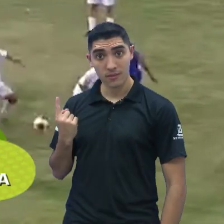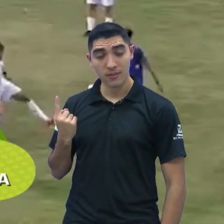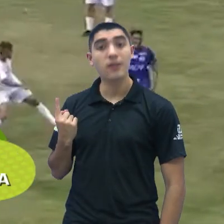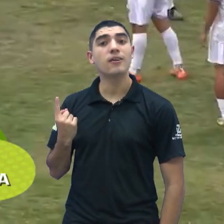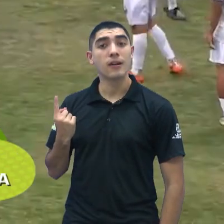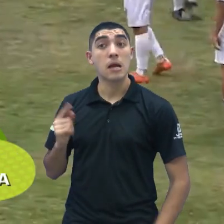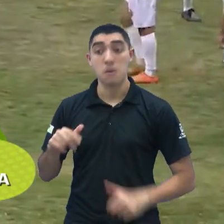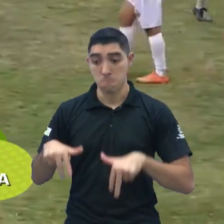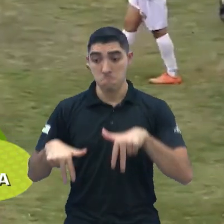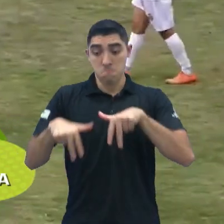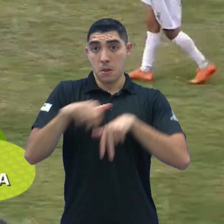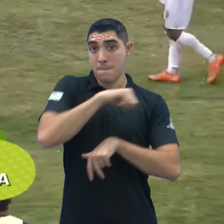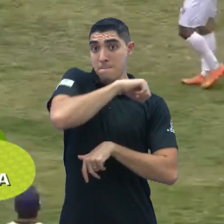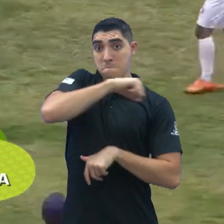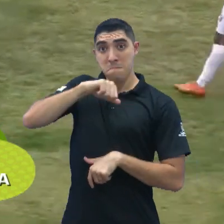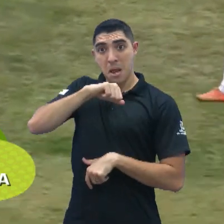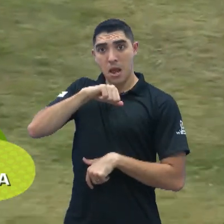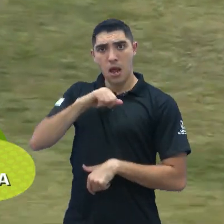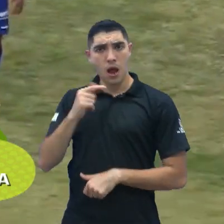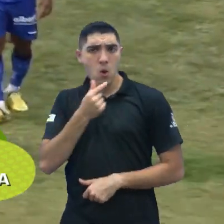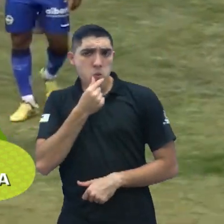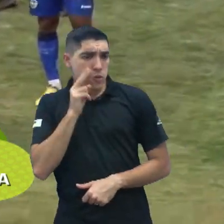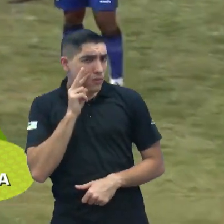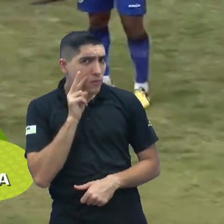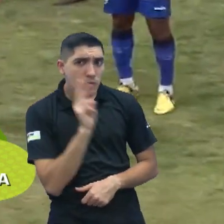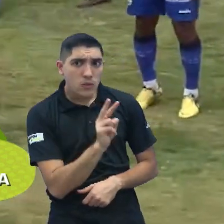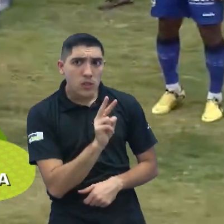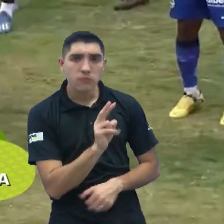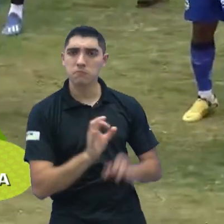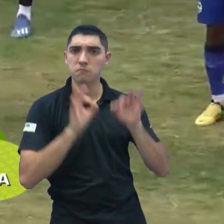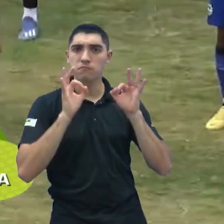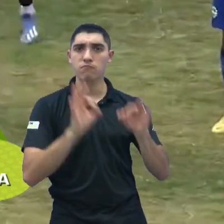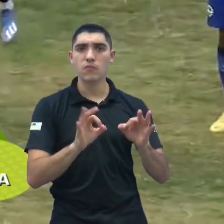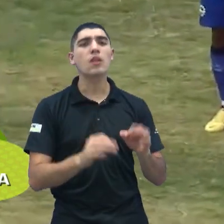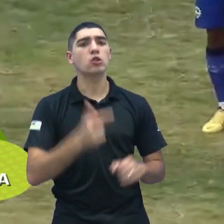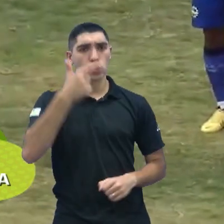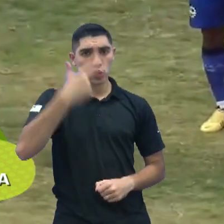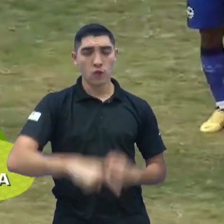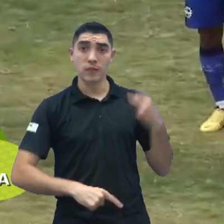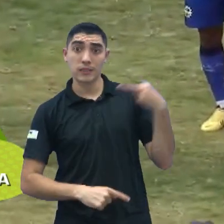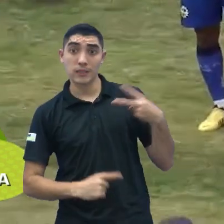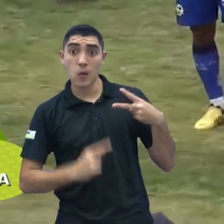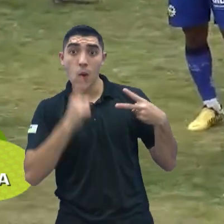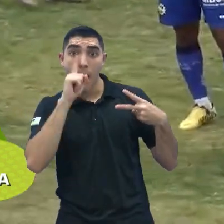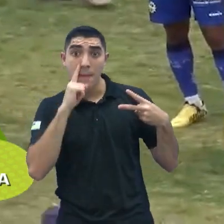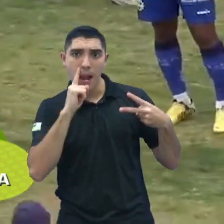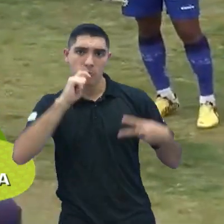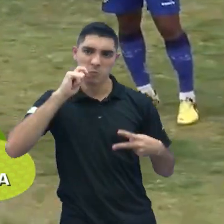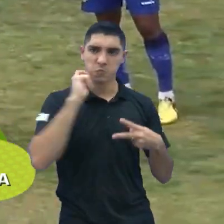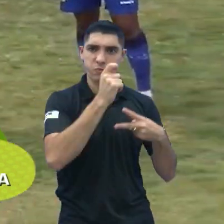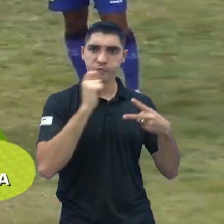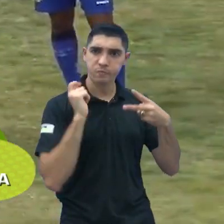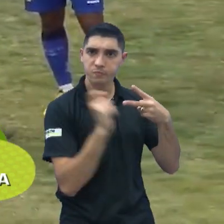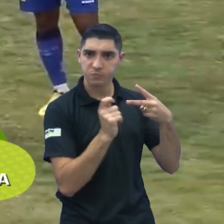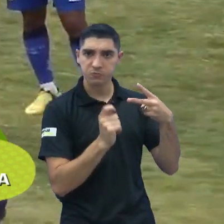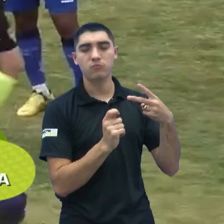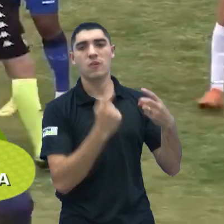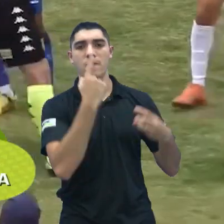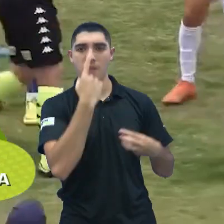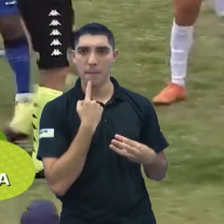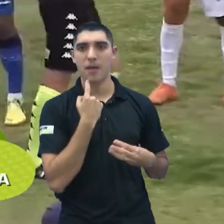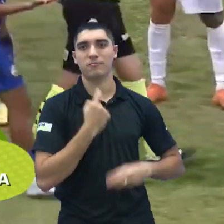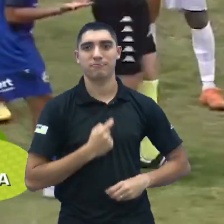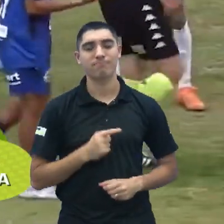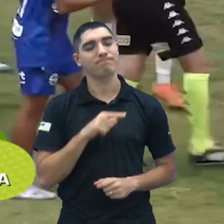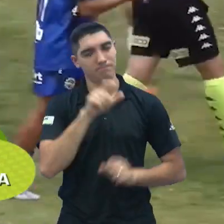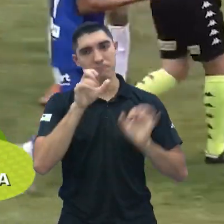braço aberto e o árbitro Salim Fendi Chaves deu falta, segundo amarelo mais o vermelho para o Flávio Henrique, que